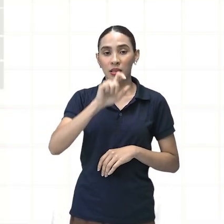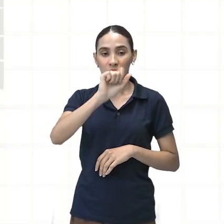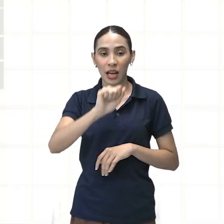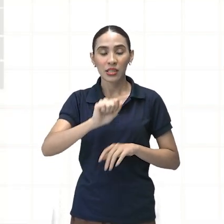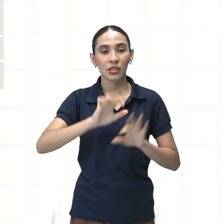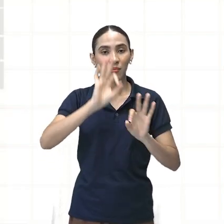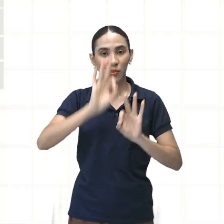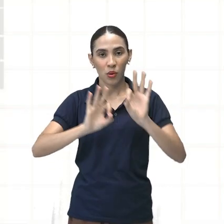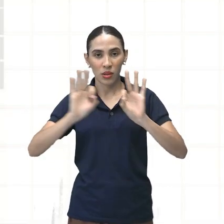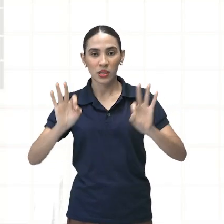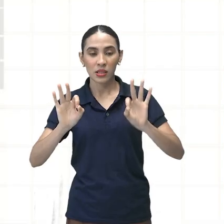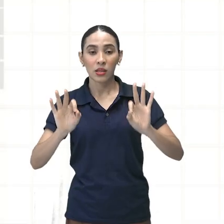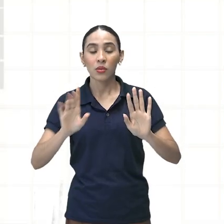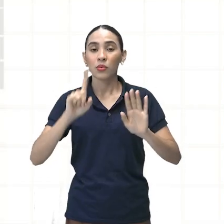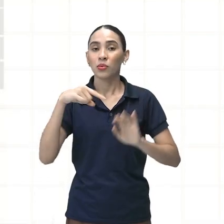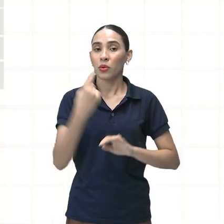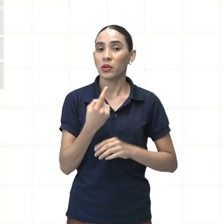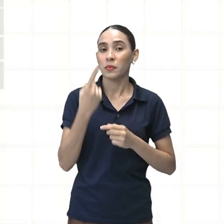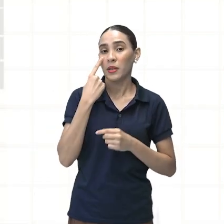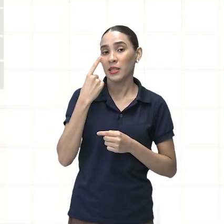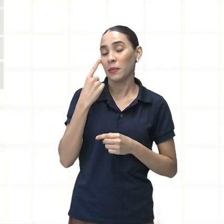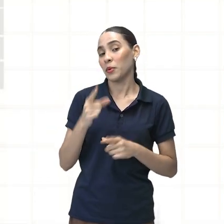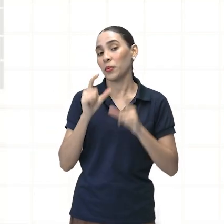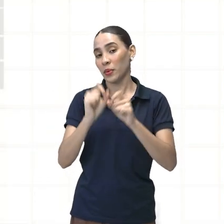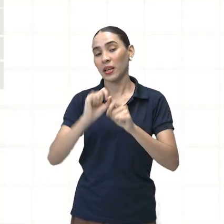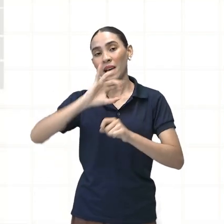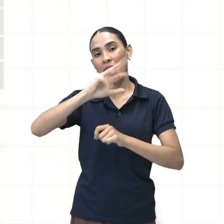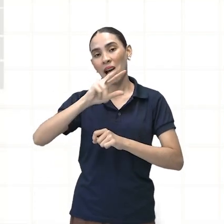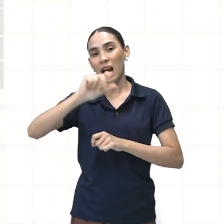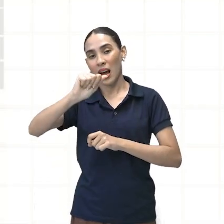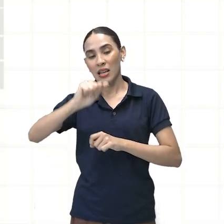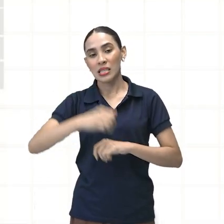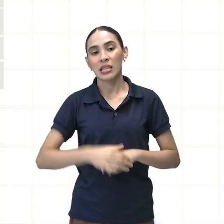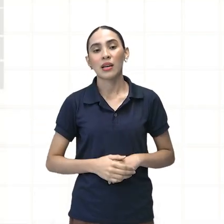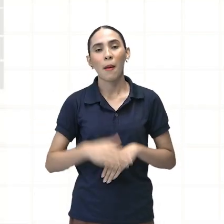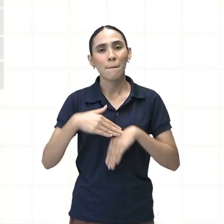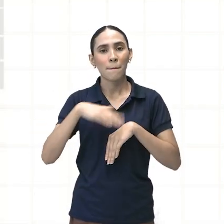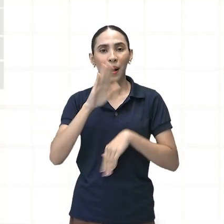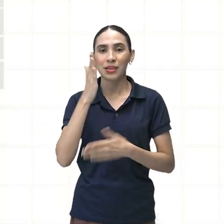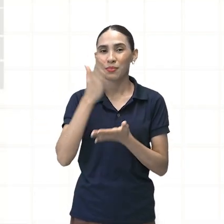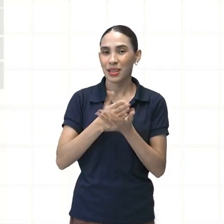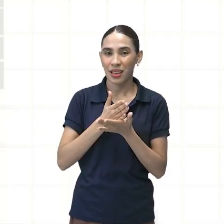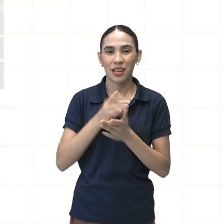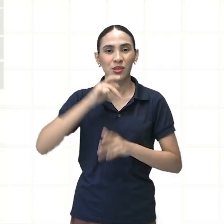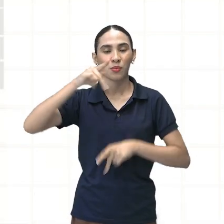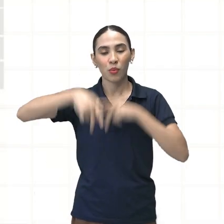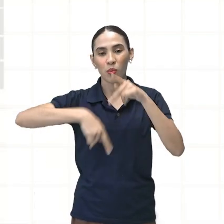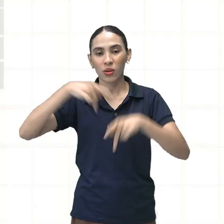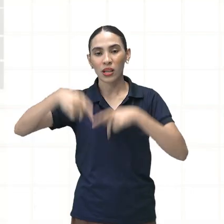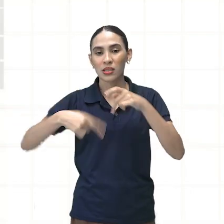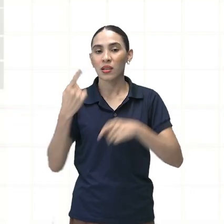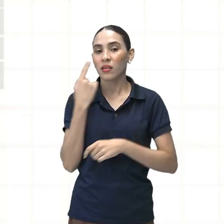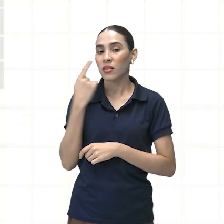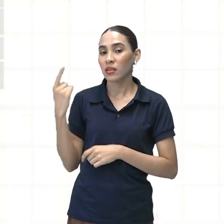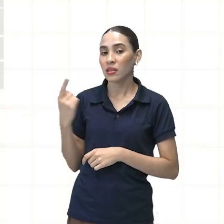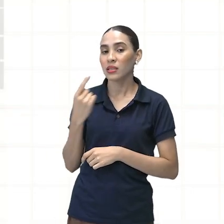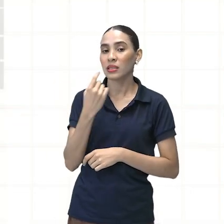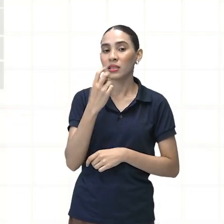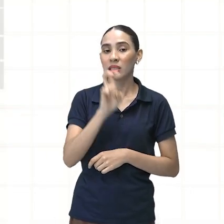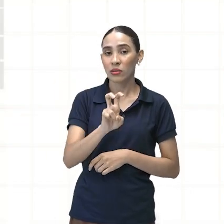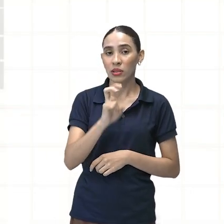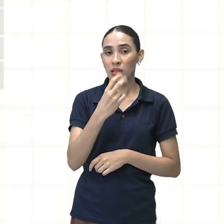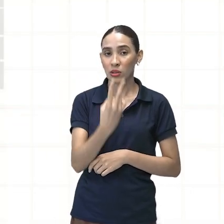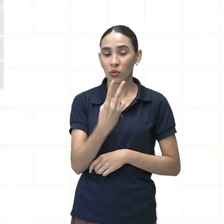urbanização desses continentes. A gente observa que na Ásia, né, mais da metade dessa população aqui, olha,